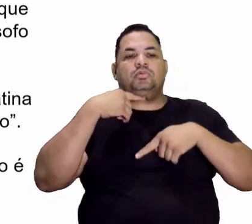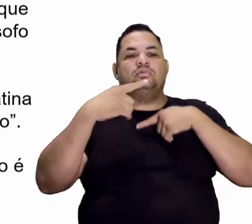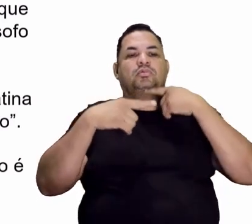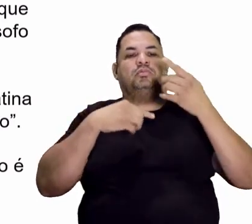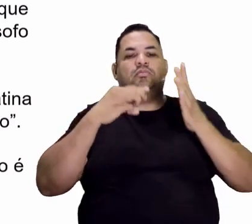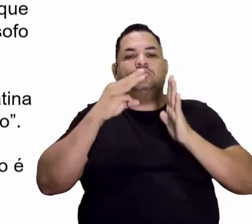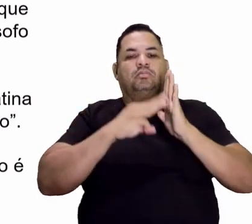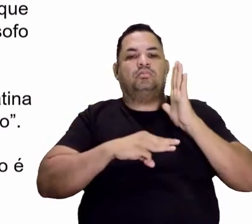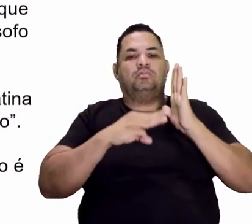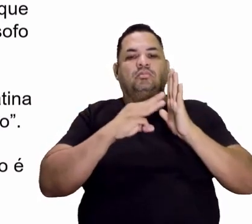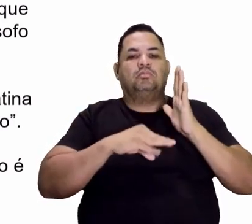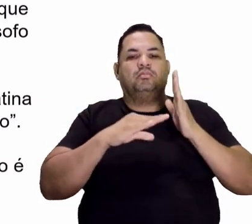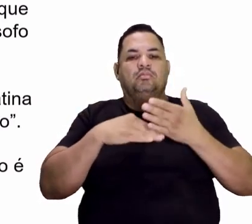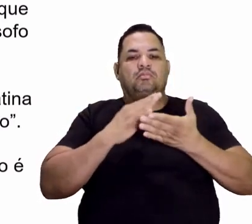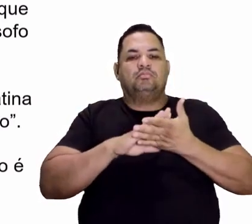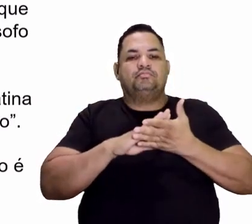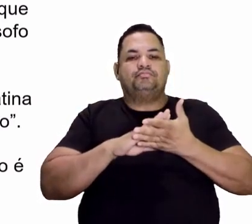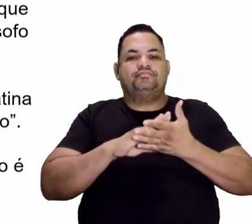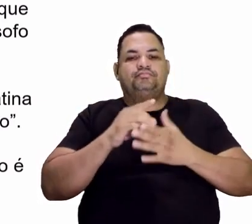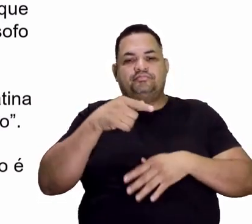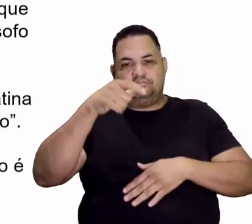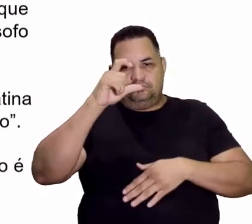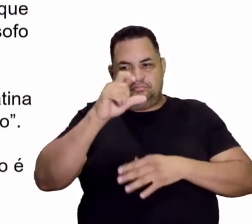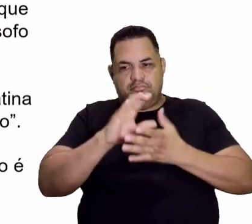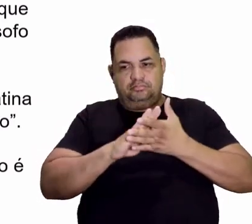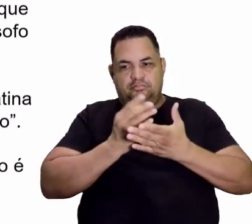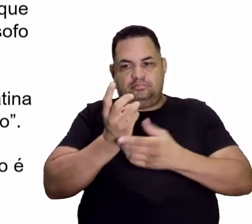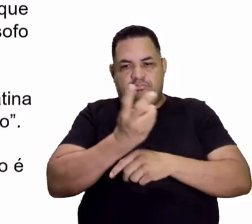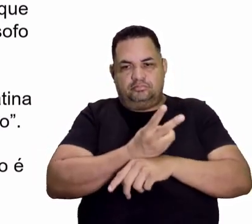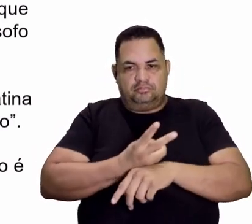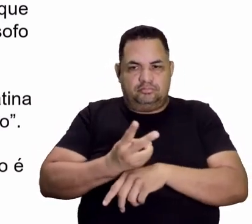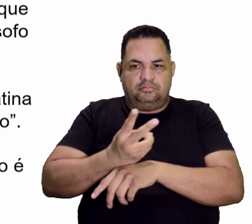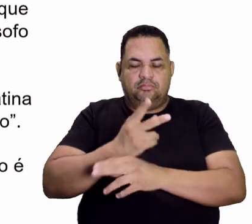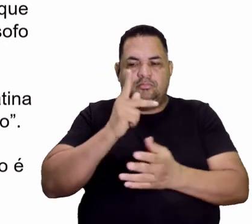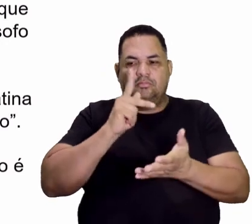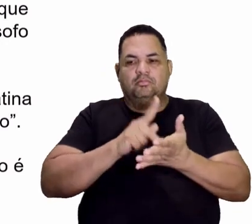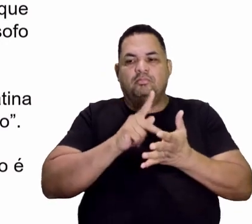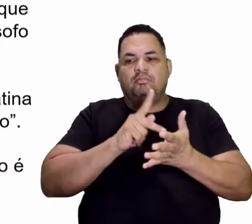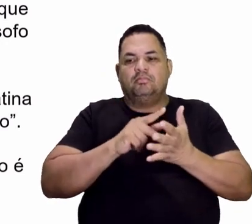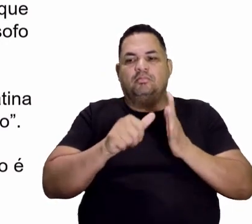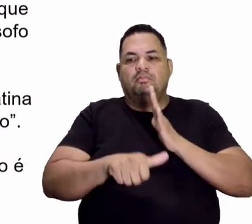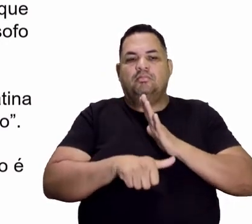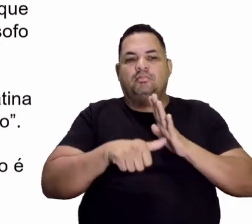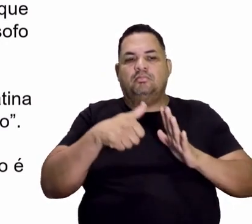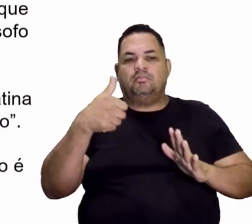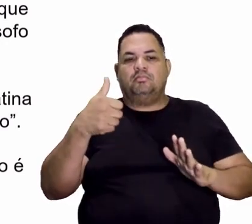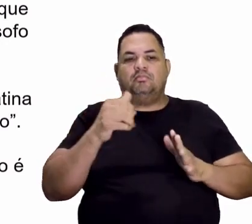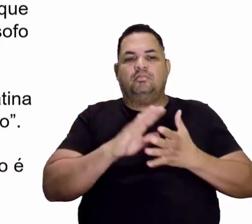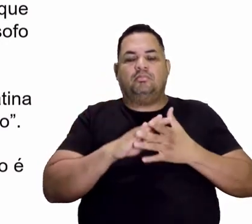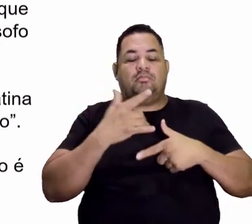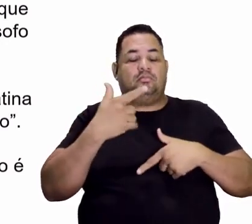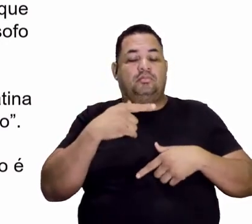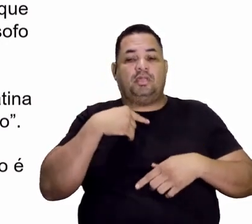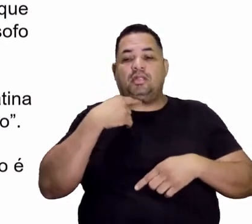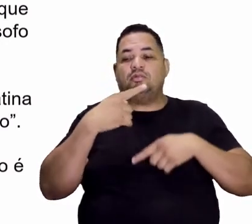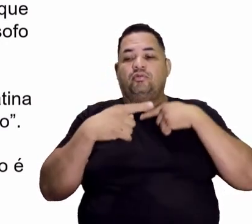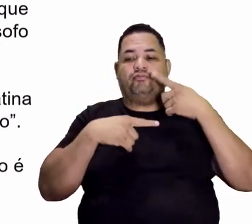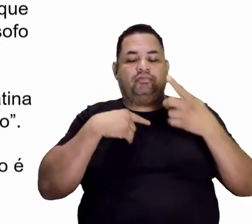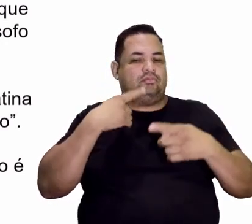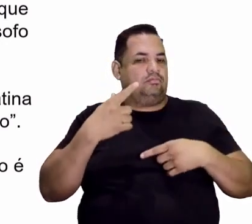cogito ergo sum. Descartes busca uma verdade primeira, que não seja posta em dúvida,